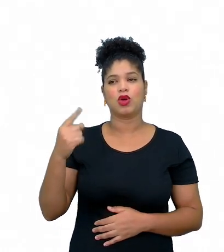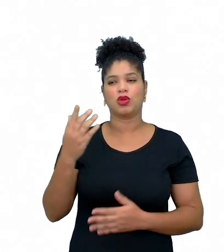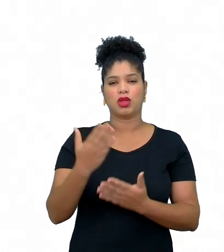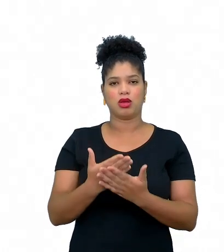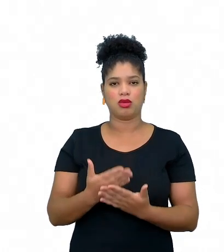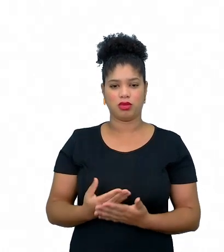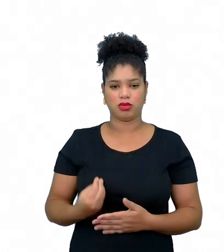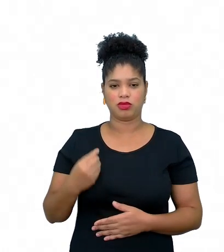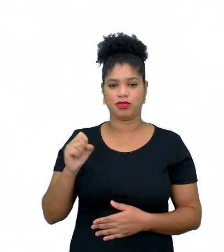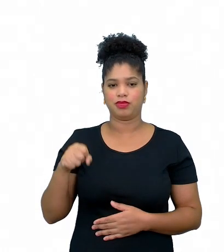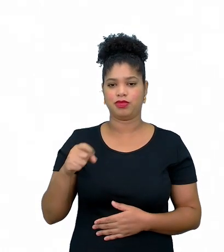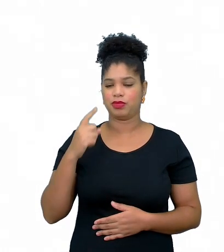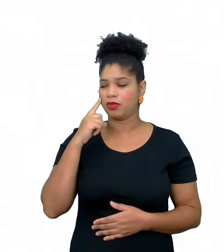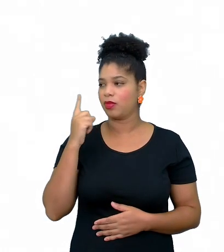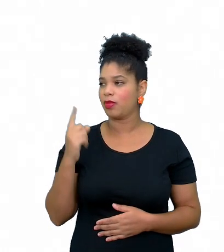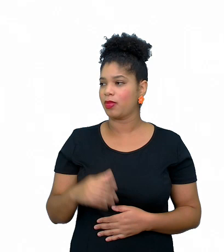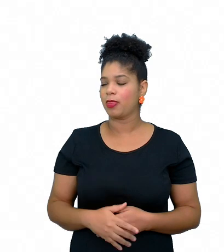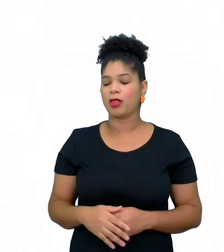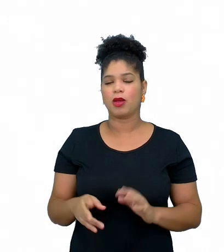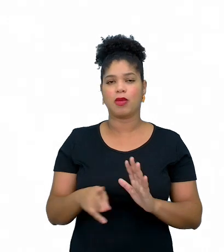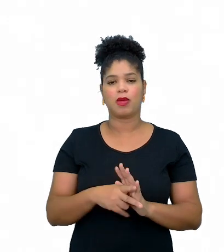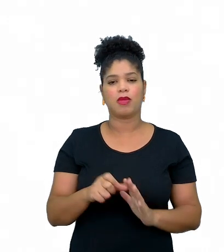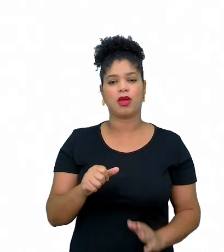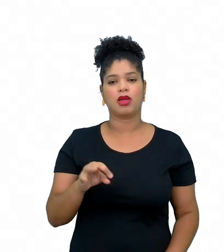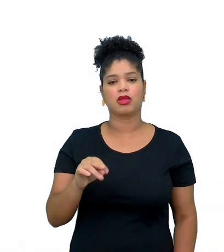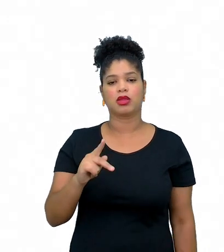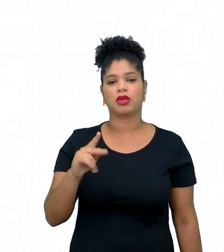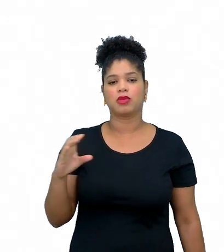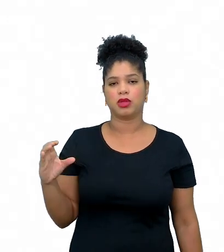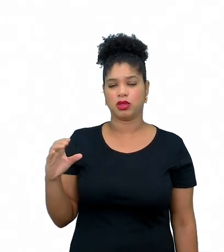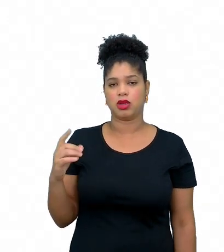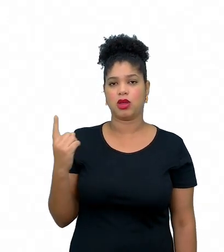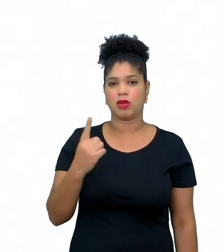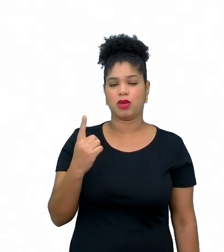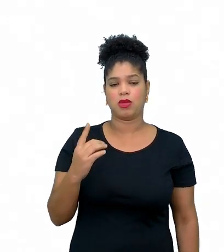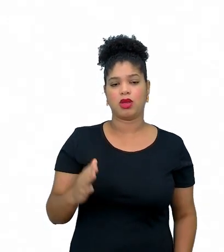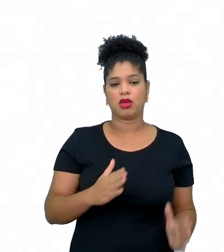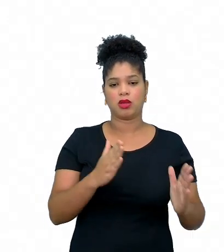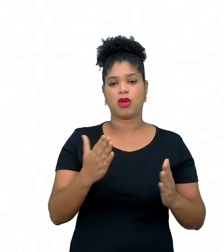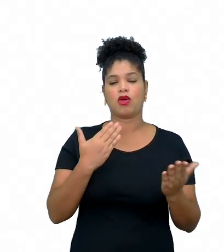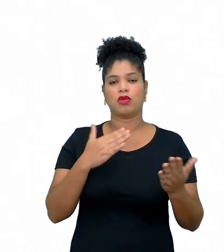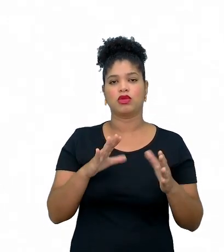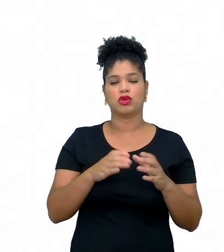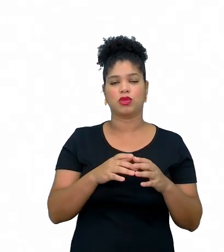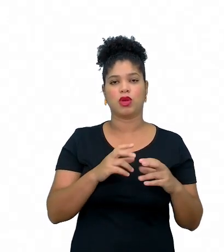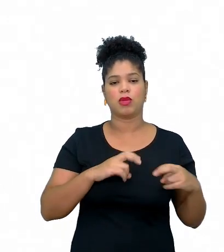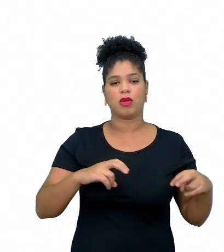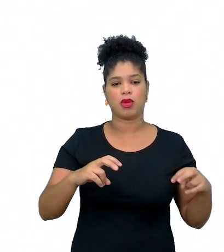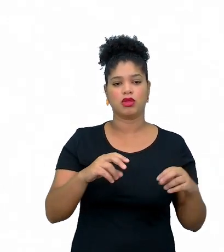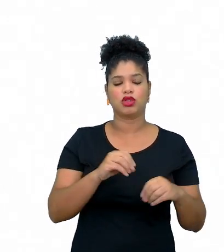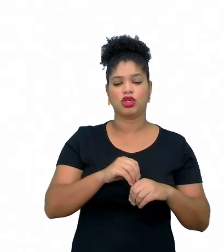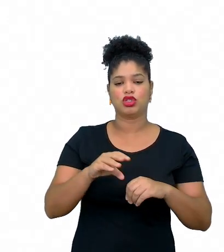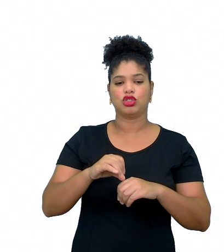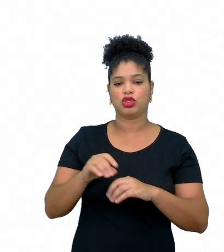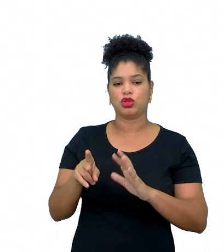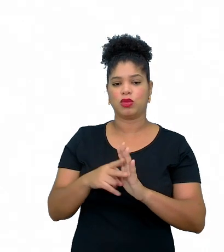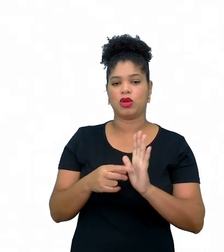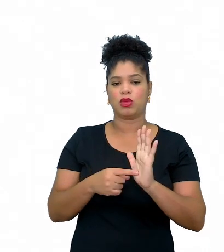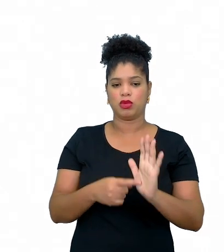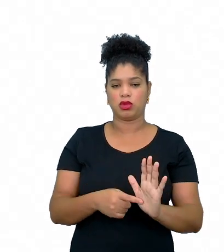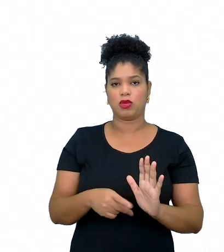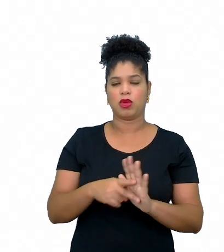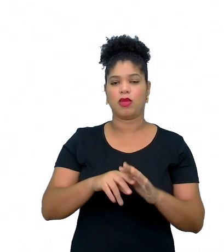também. Desdobramentos para a TPC. Primeira etapa, reunir-se com os pares para discutir as sugestões apresentadas